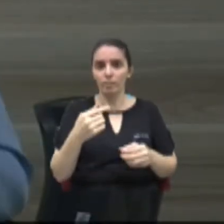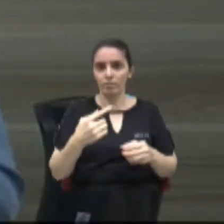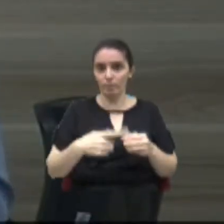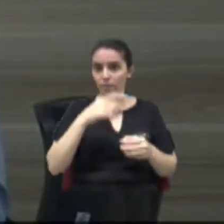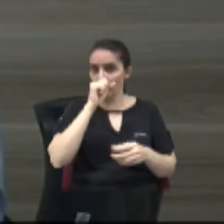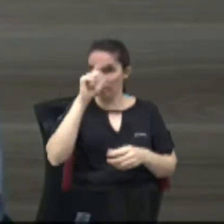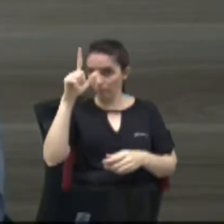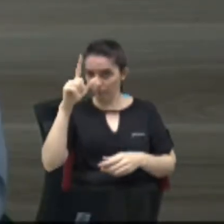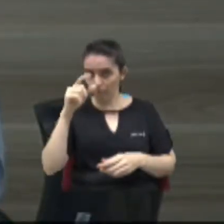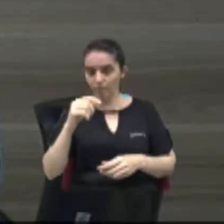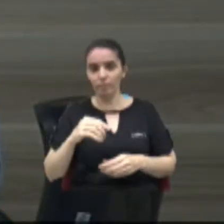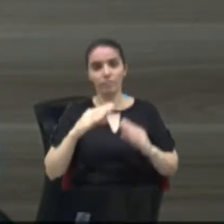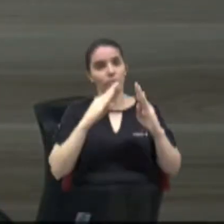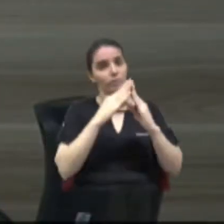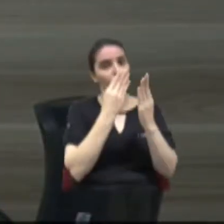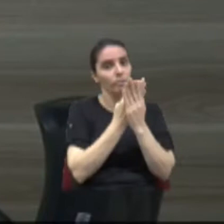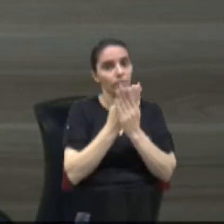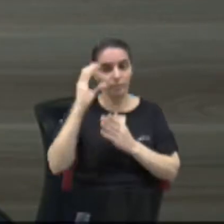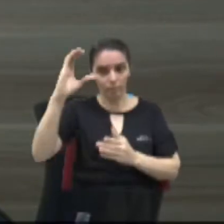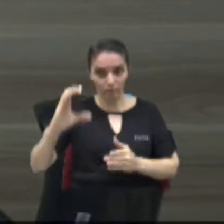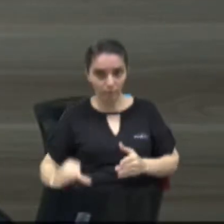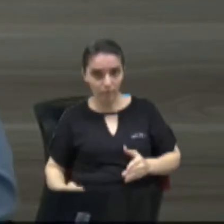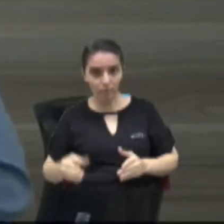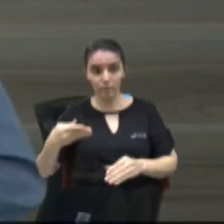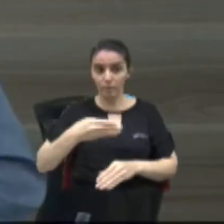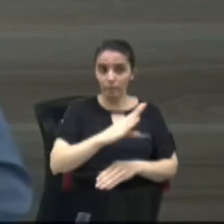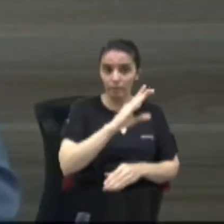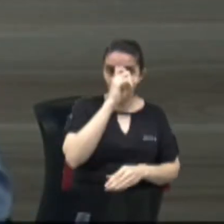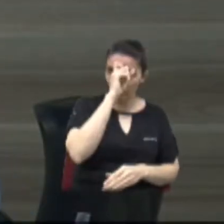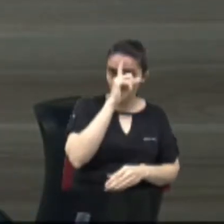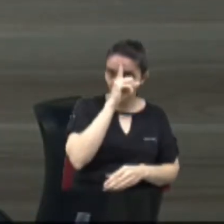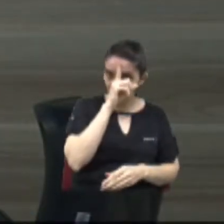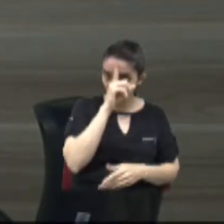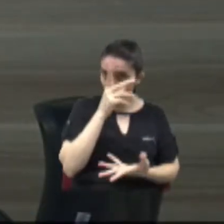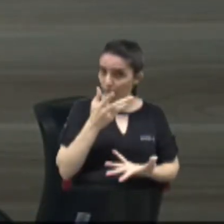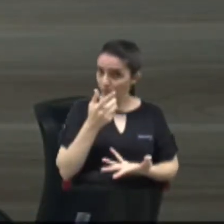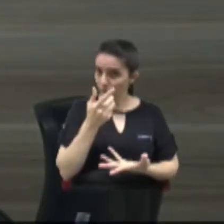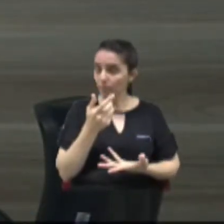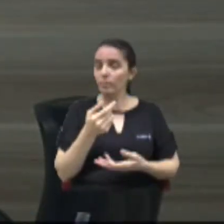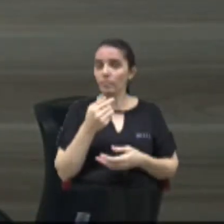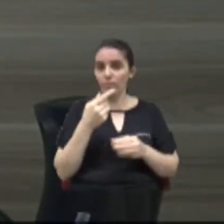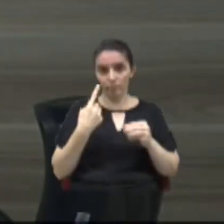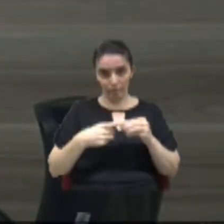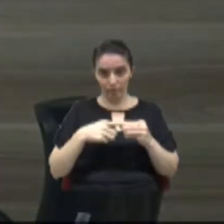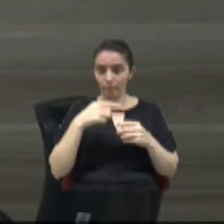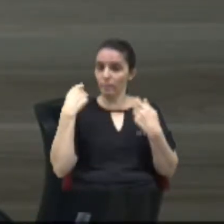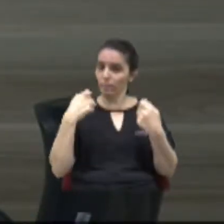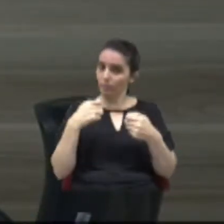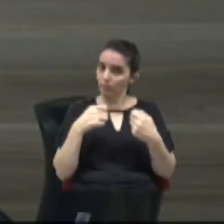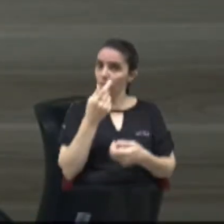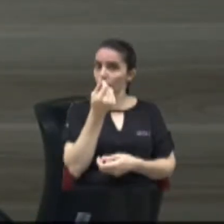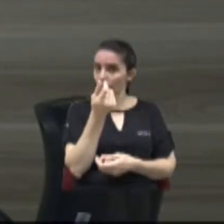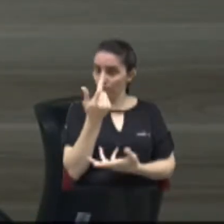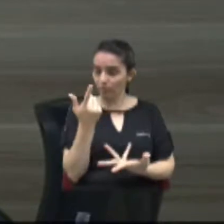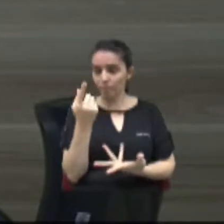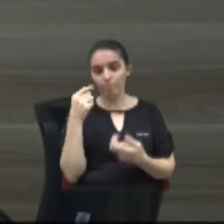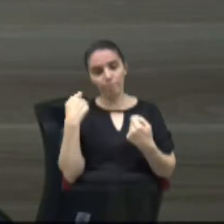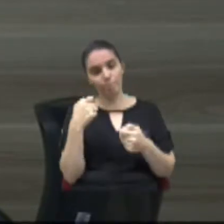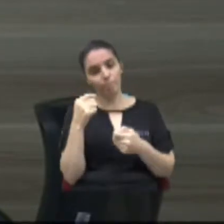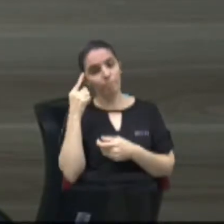importância de planos no governo federal, todo mundo ajudando, porque fica impossível realmente sanar o problema dessas 7,